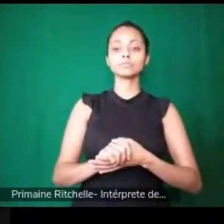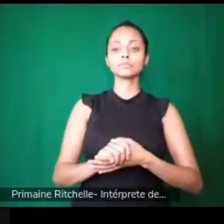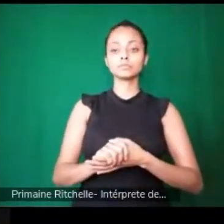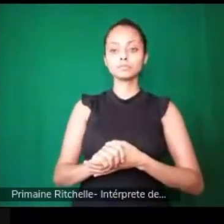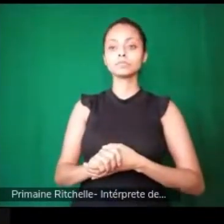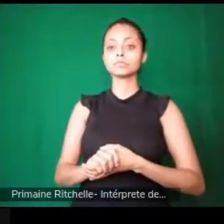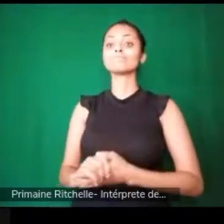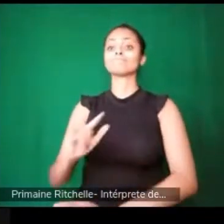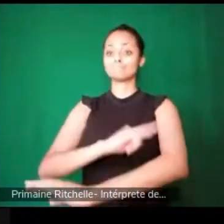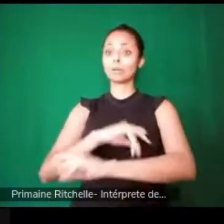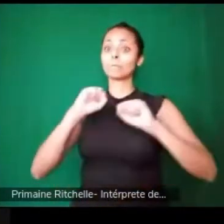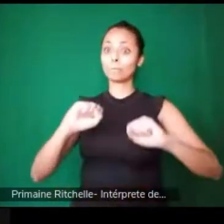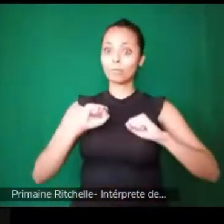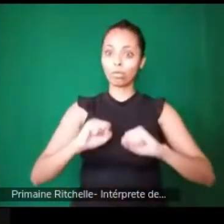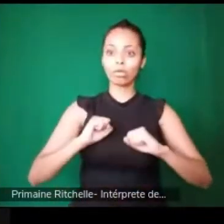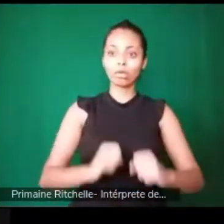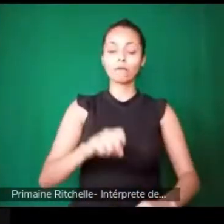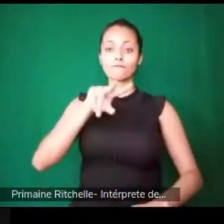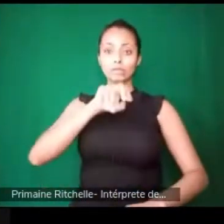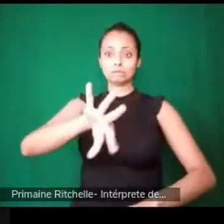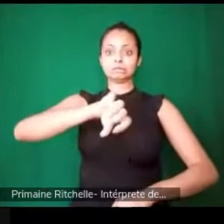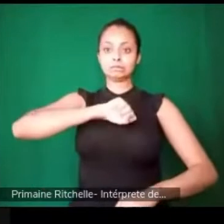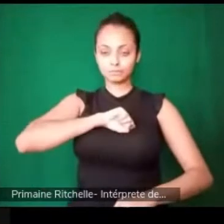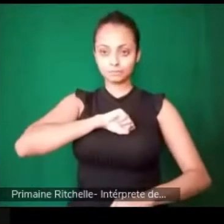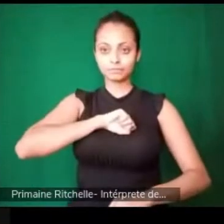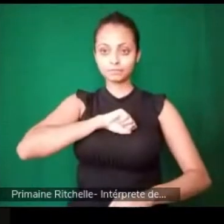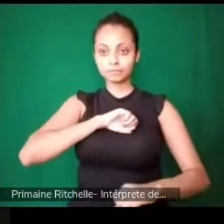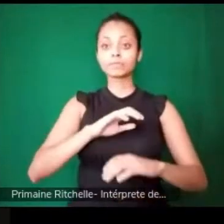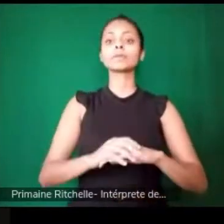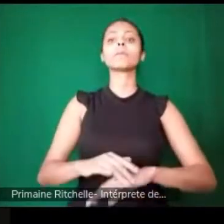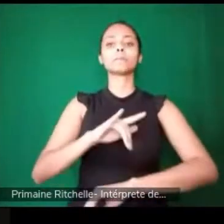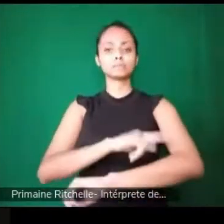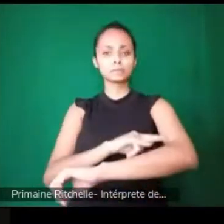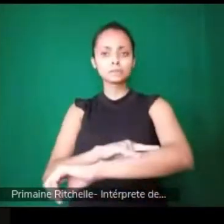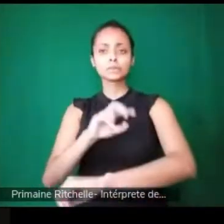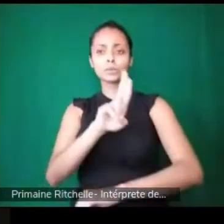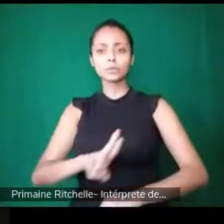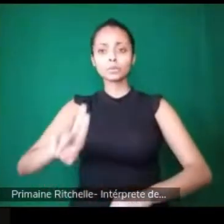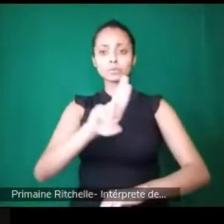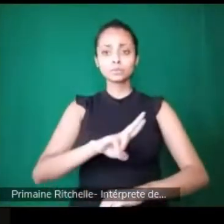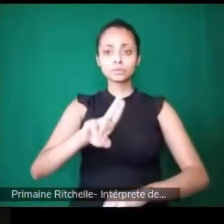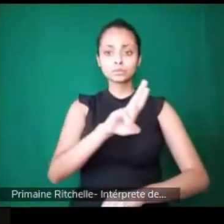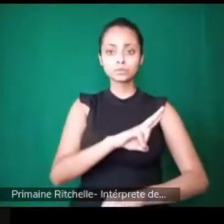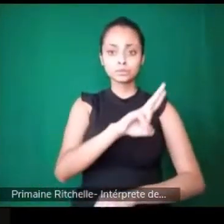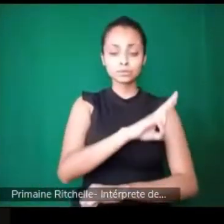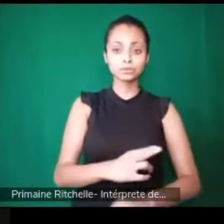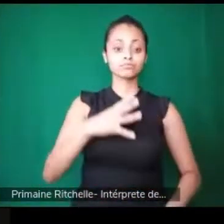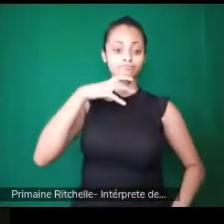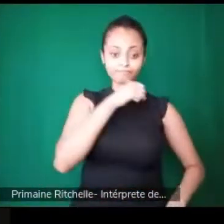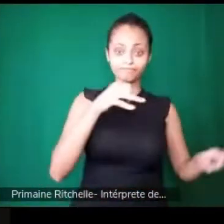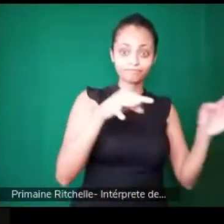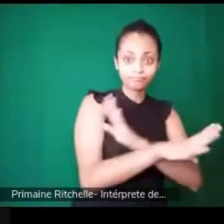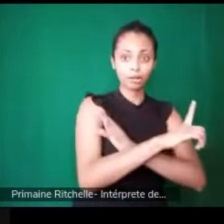de contaminação, né? Sempre que utilizar os banheiros, vocês devem permanecer no banheiro somente o tempo necessário,